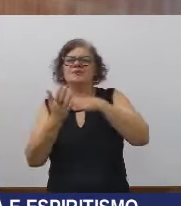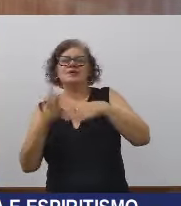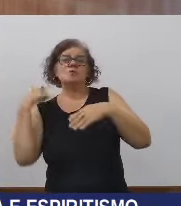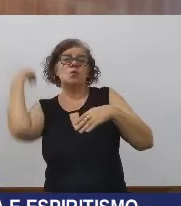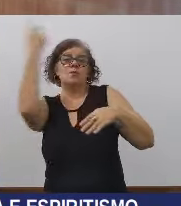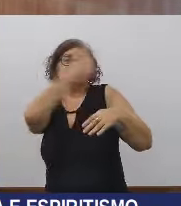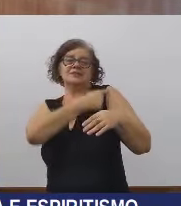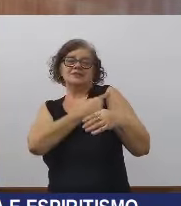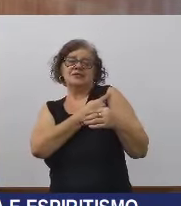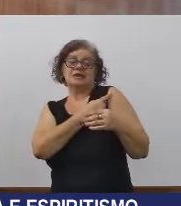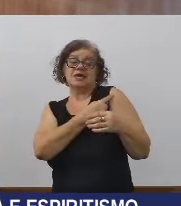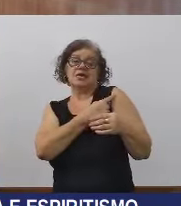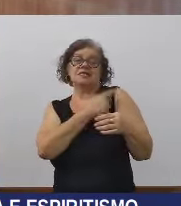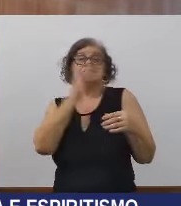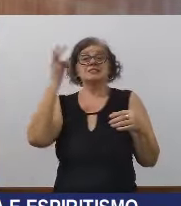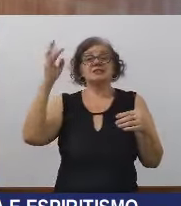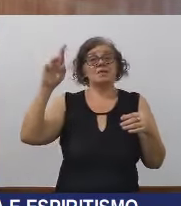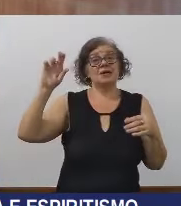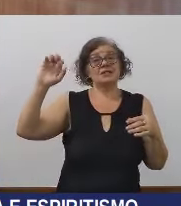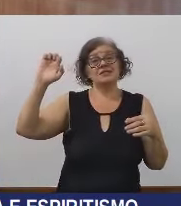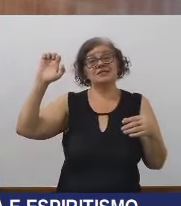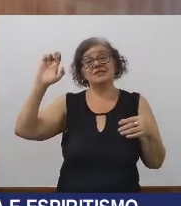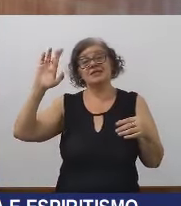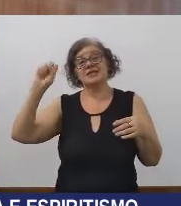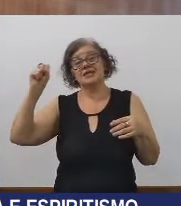Em 2012, por Dalai Lama.